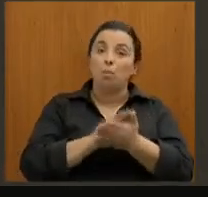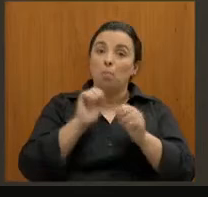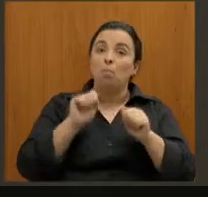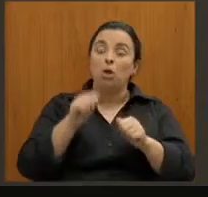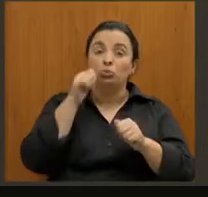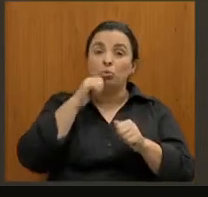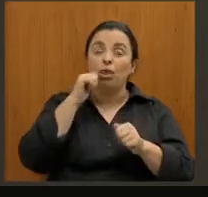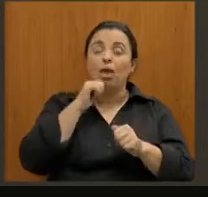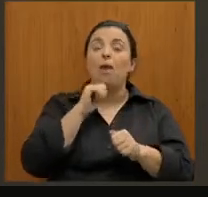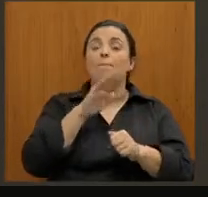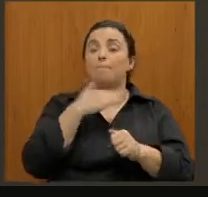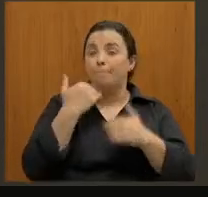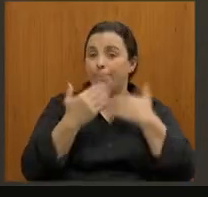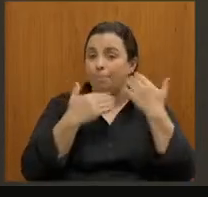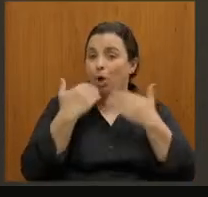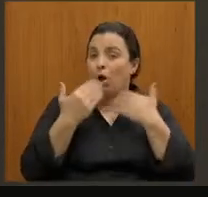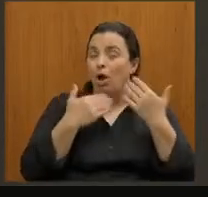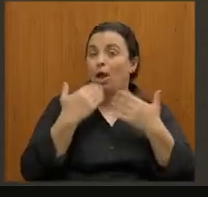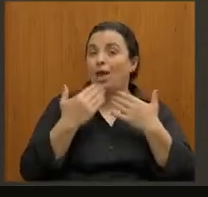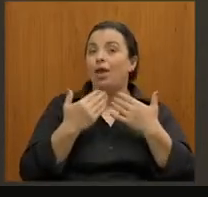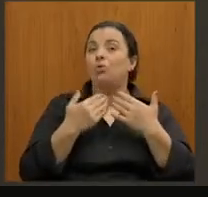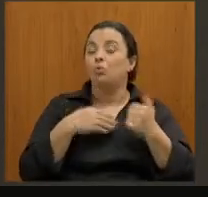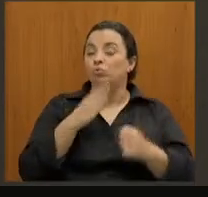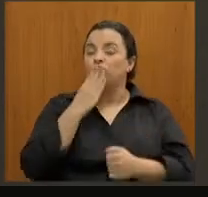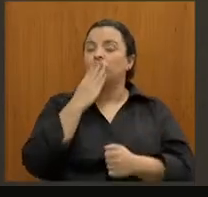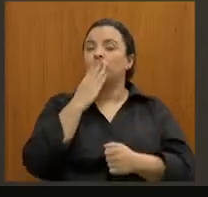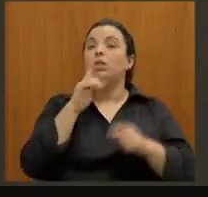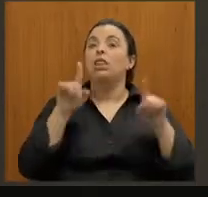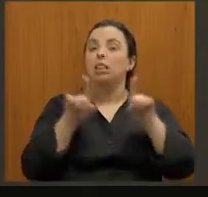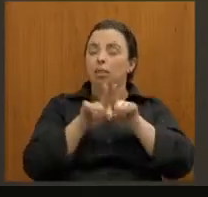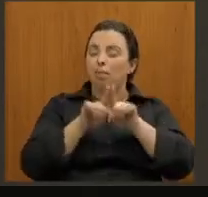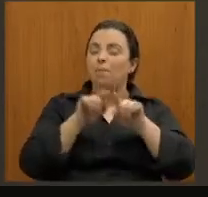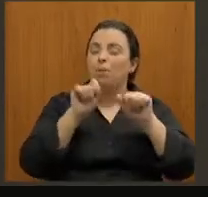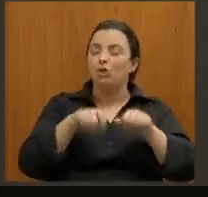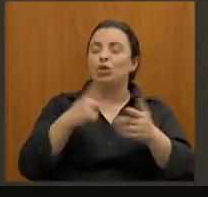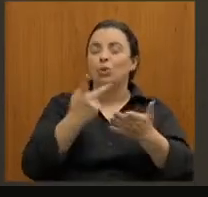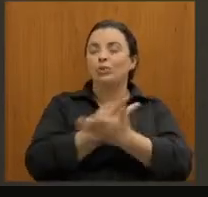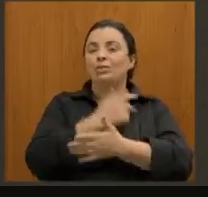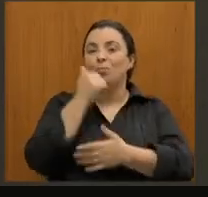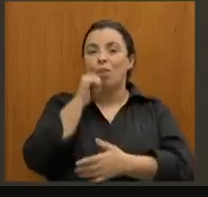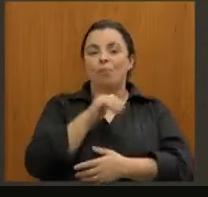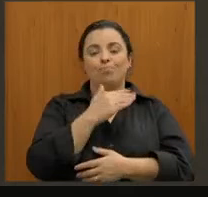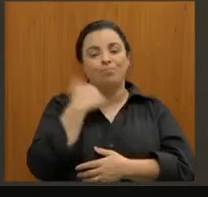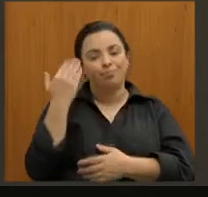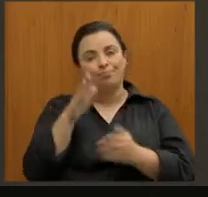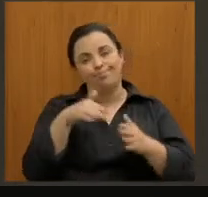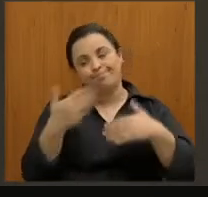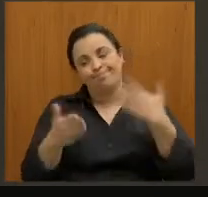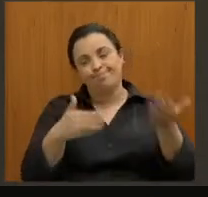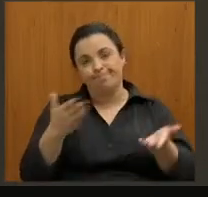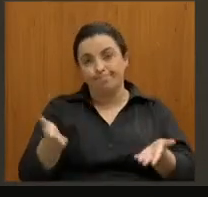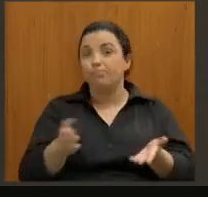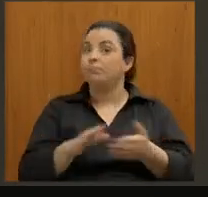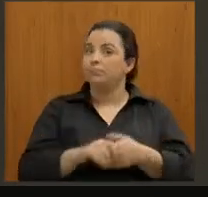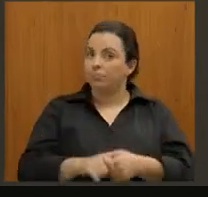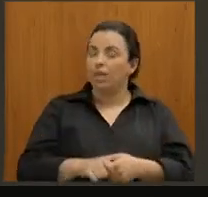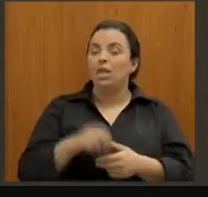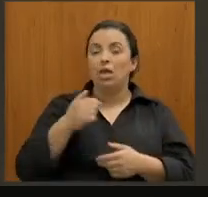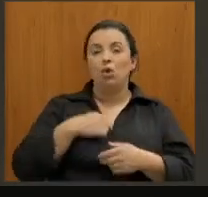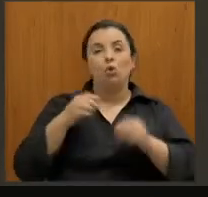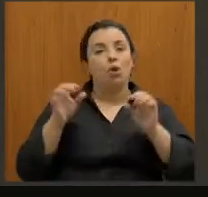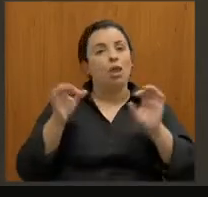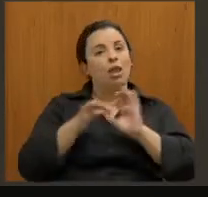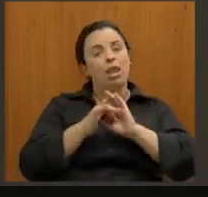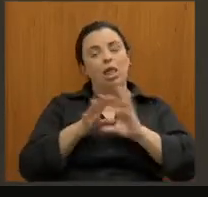e o silêncio também mata mulheres vou deixar aqui meu agradecimento e à disposição de todo e qualquer